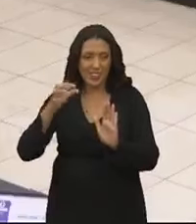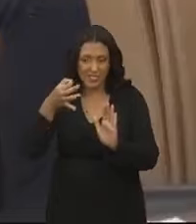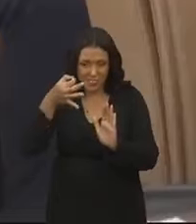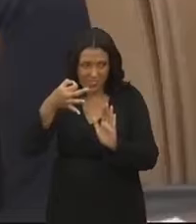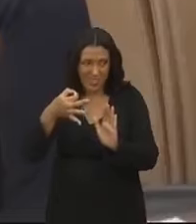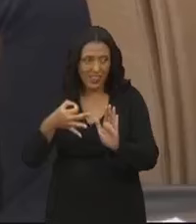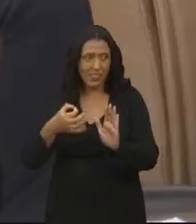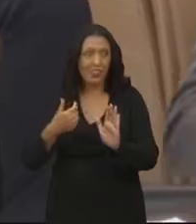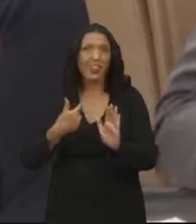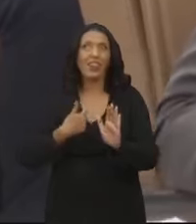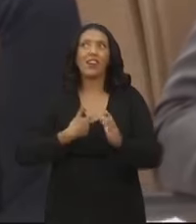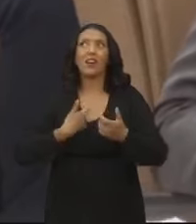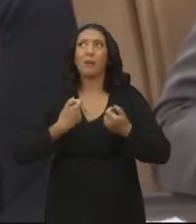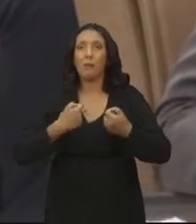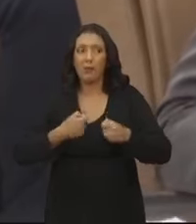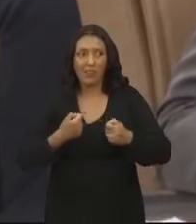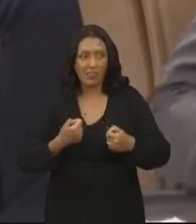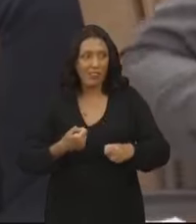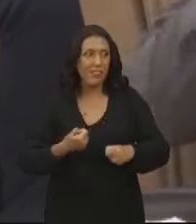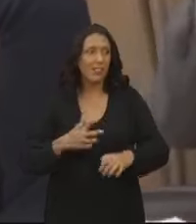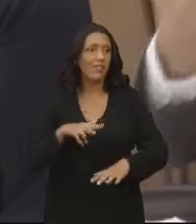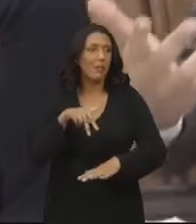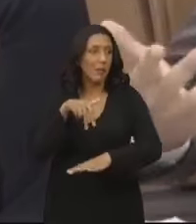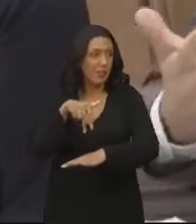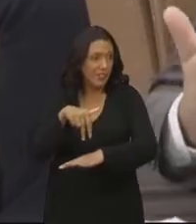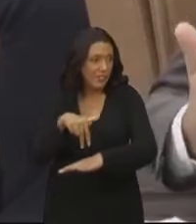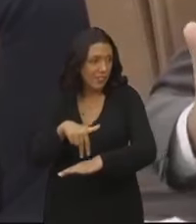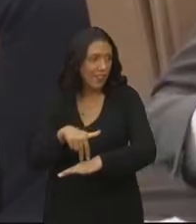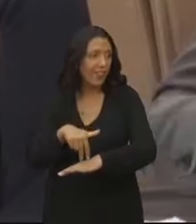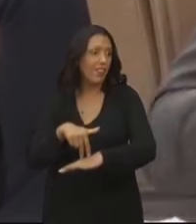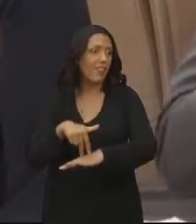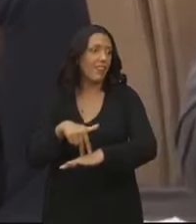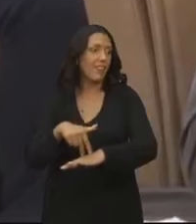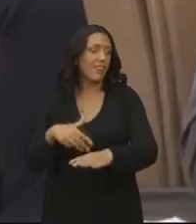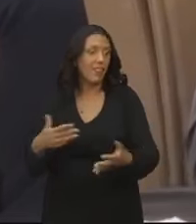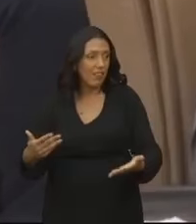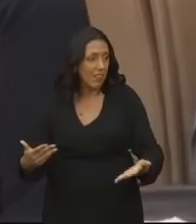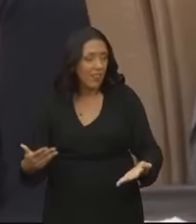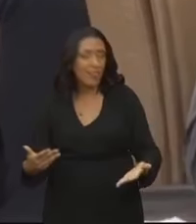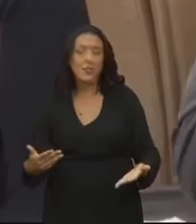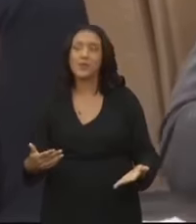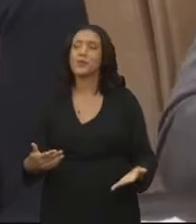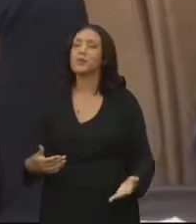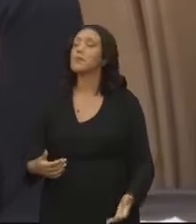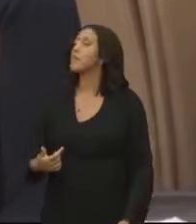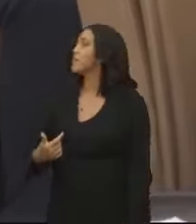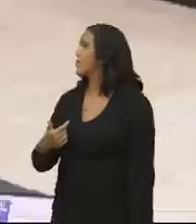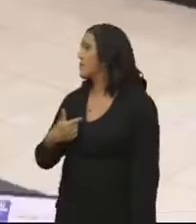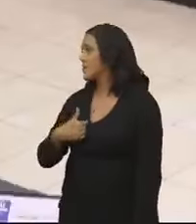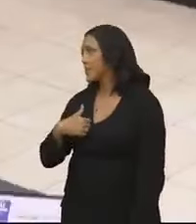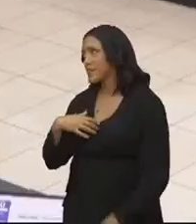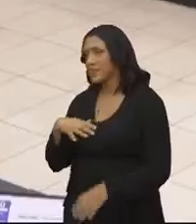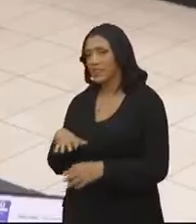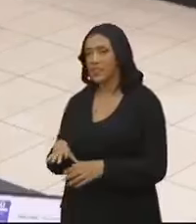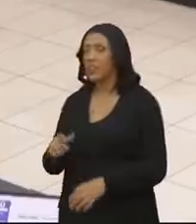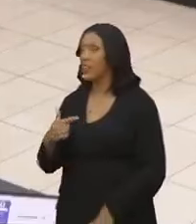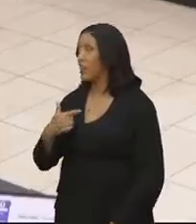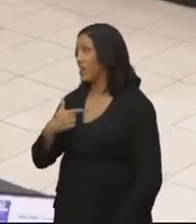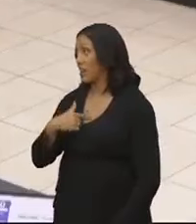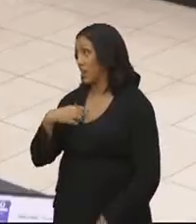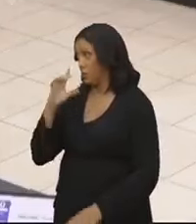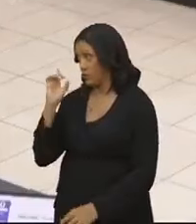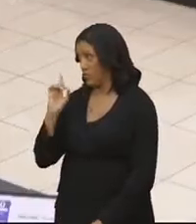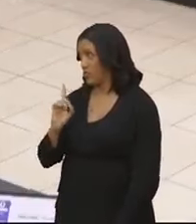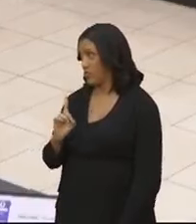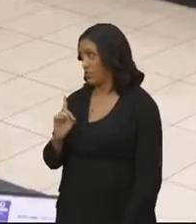Deus, eu preciso um mínimo de entendimento do regimento. Senhor presidente, tem 3, eu tenho direito porque ele citou meu nome? É o